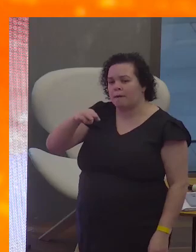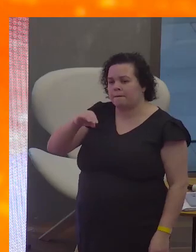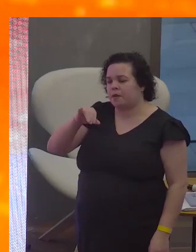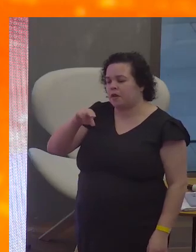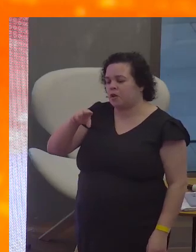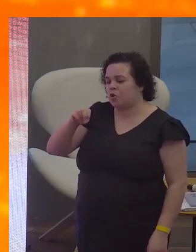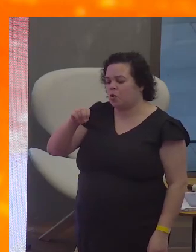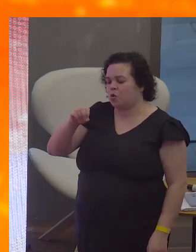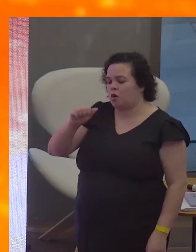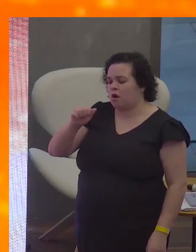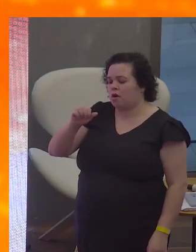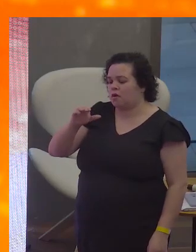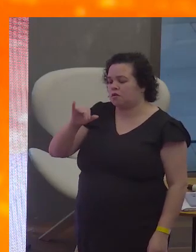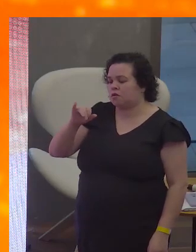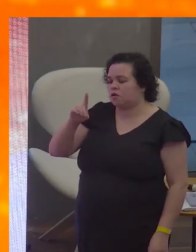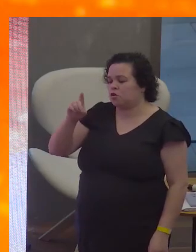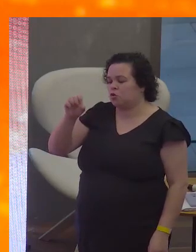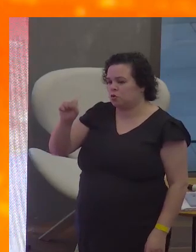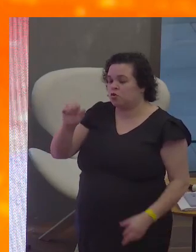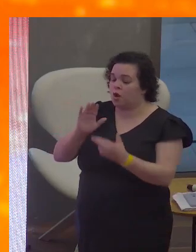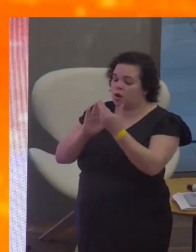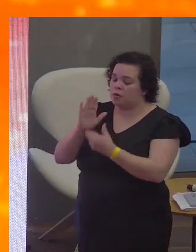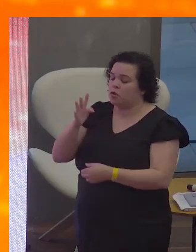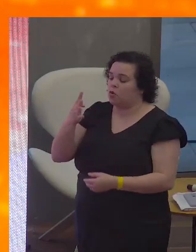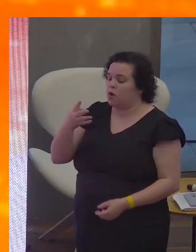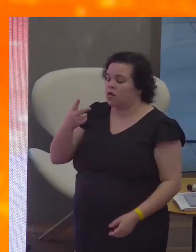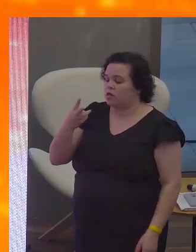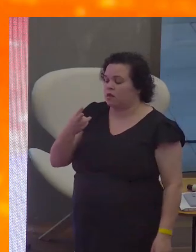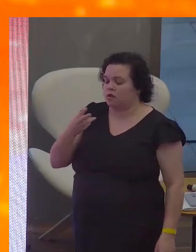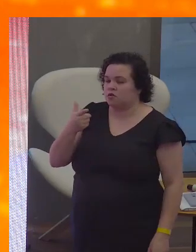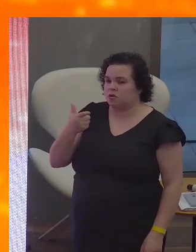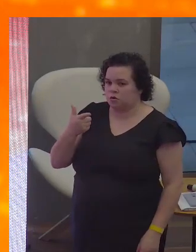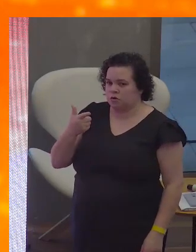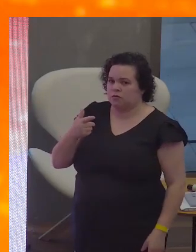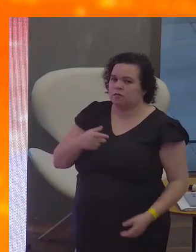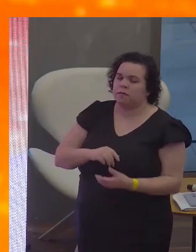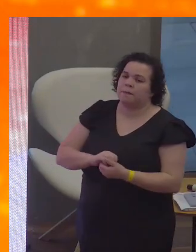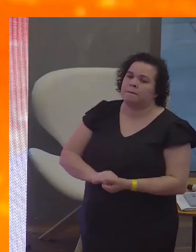regulamento 432. É aqui que a gente vai buscar quais são as alegações dos produtos.